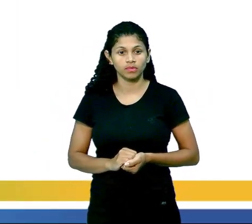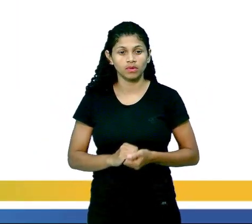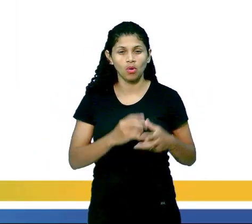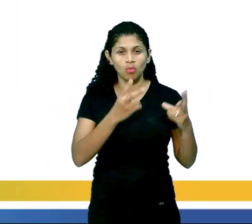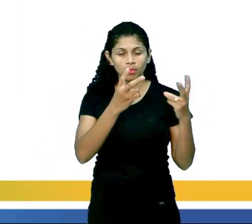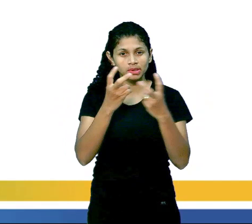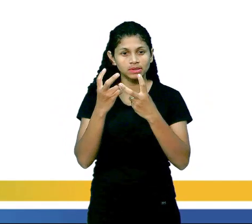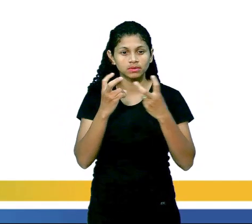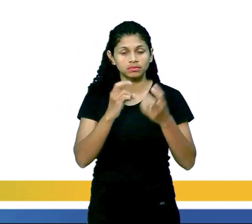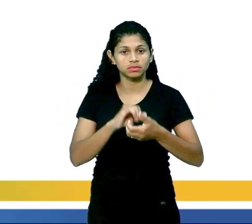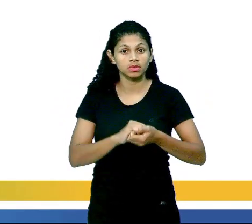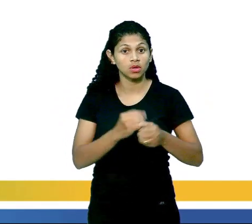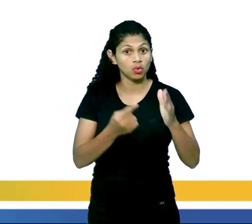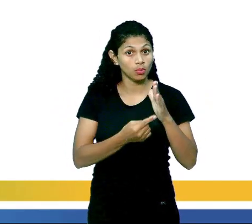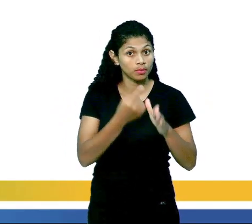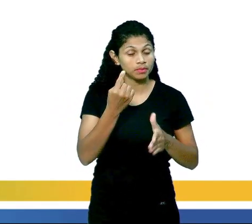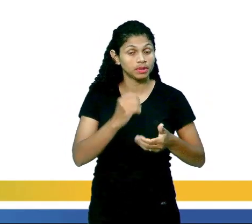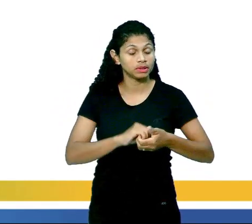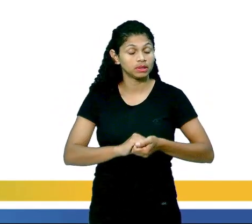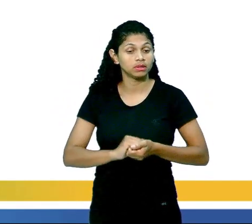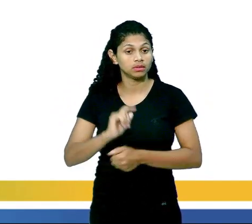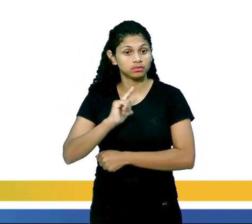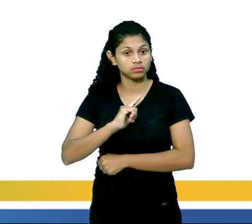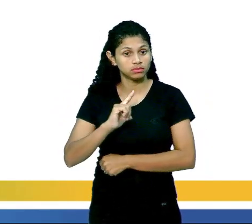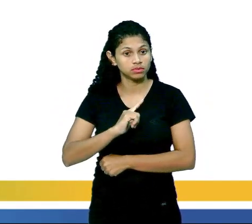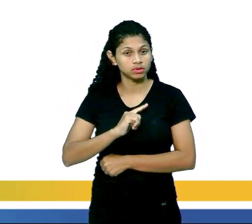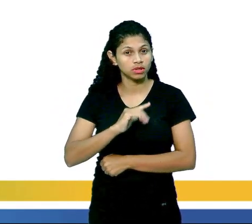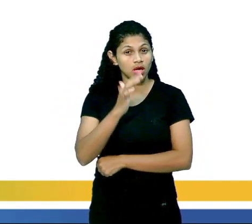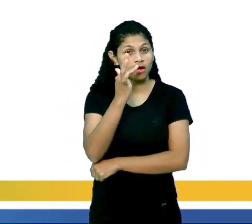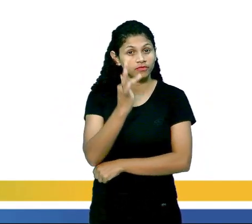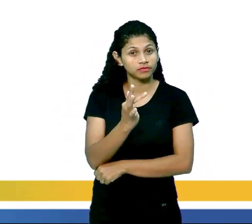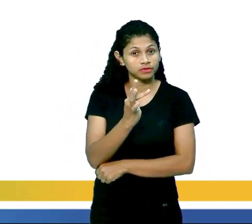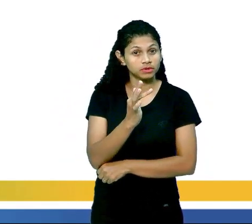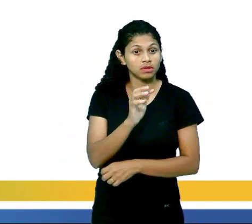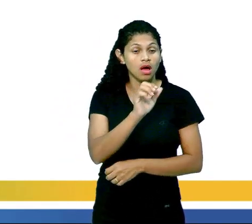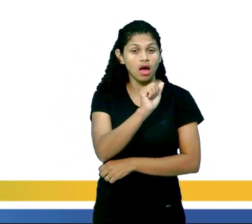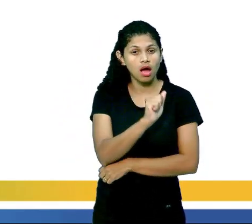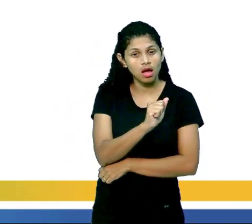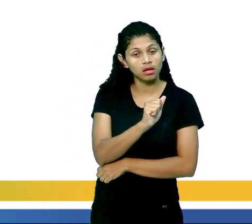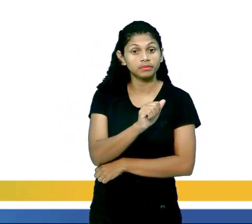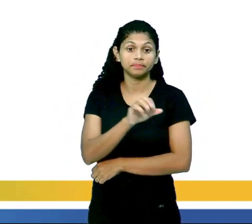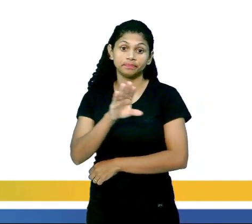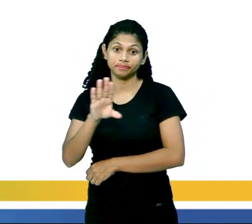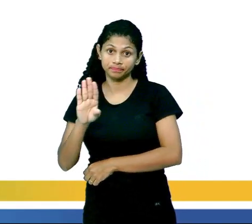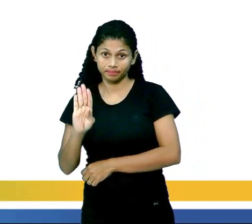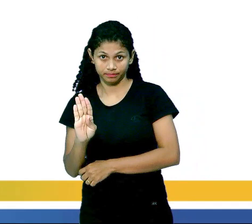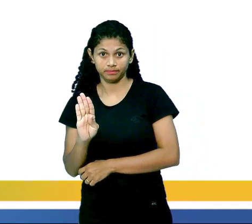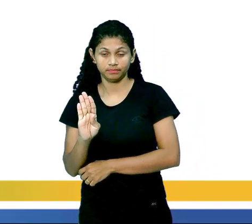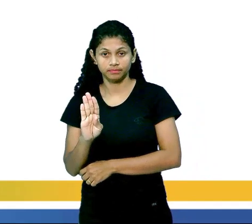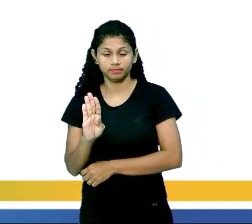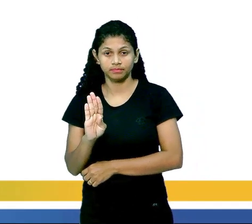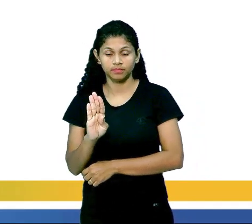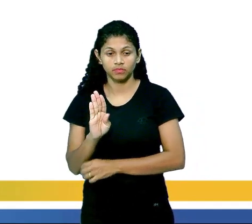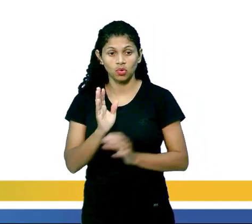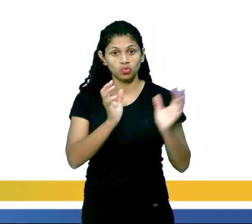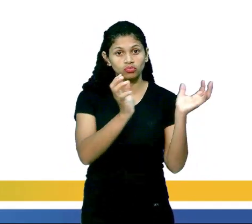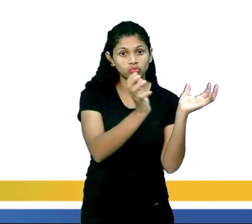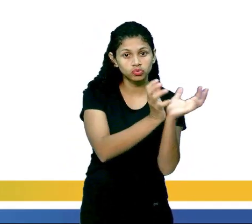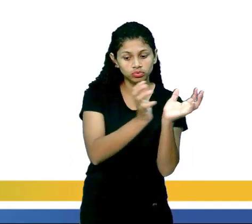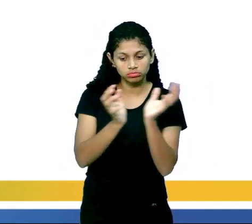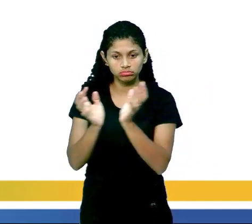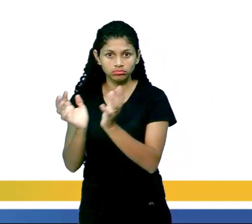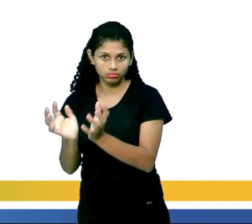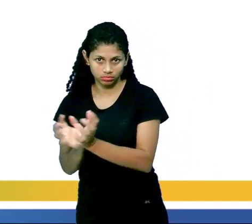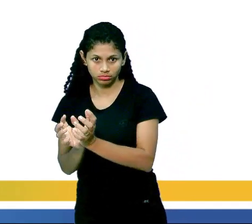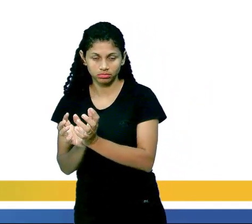No primeiro nós temos aí a função A e B, ou seja, nós temos o conjunto A e o